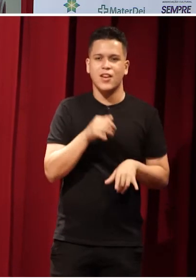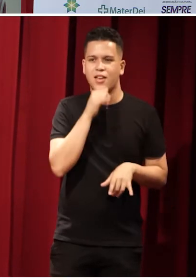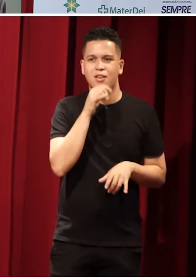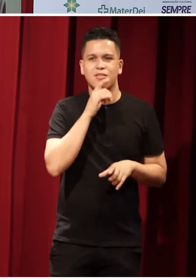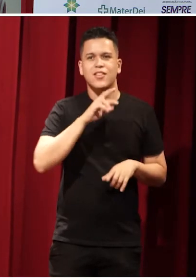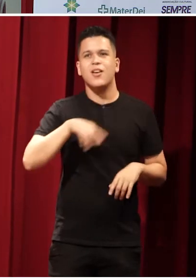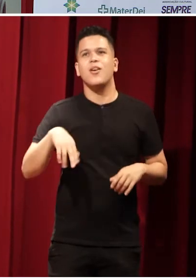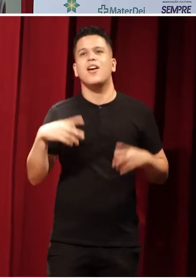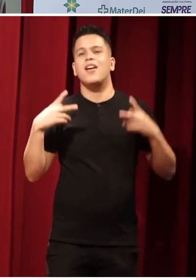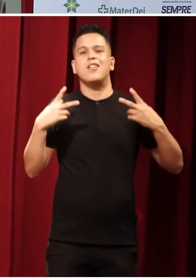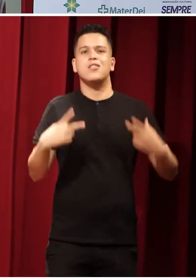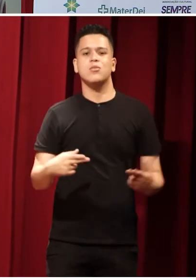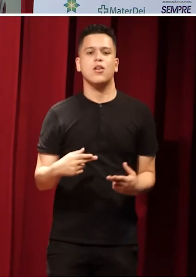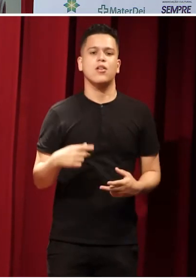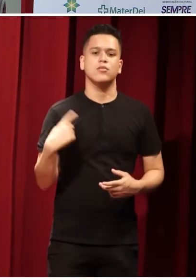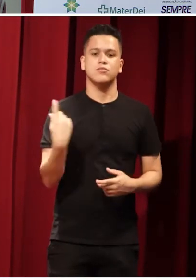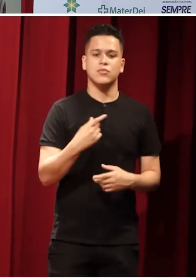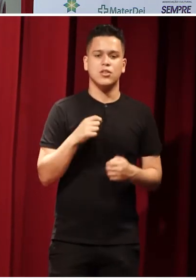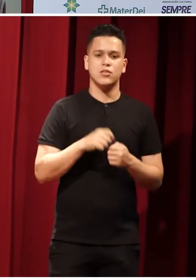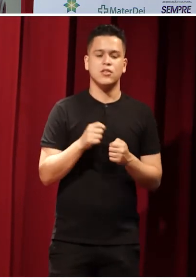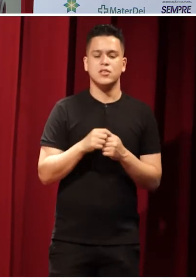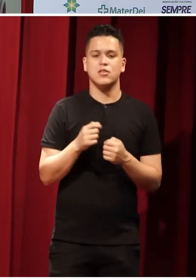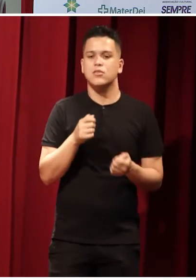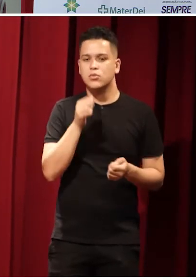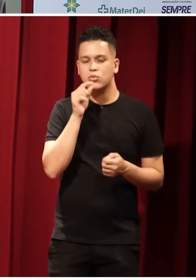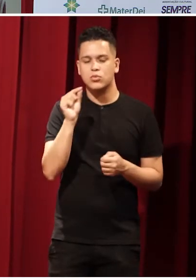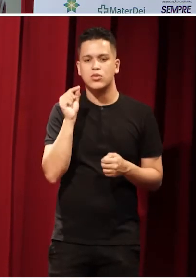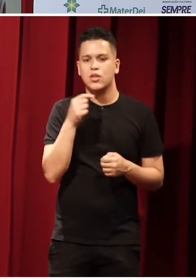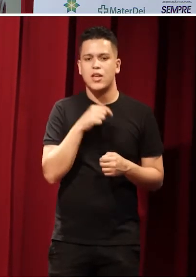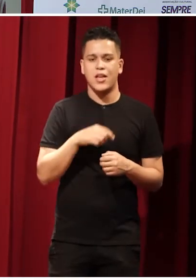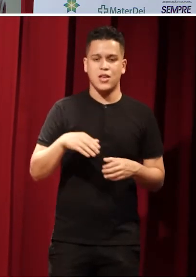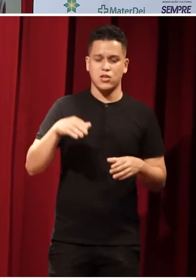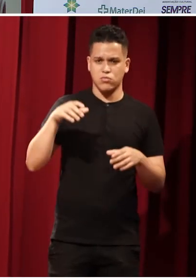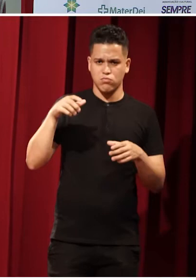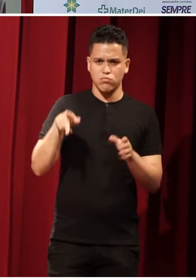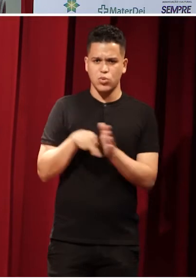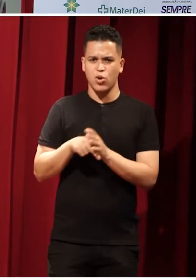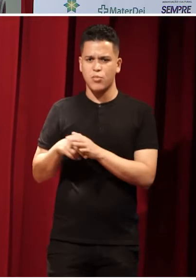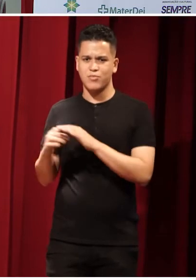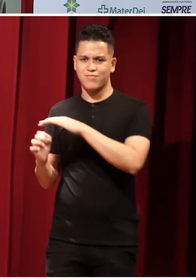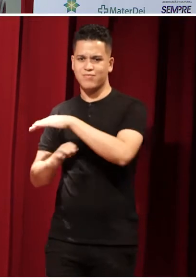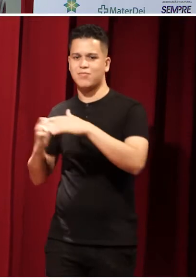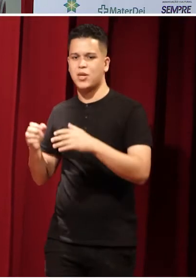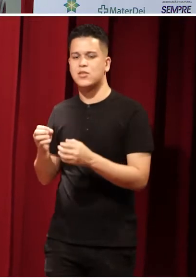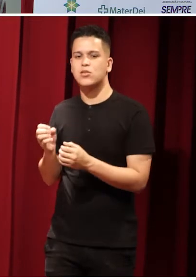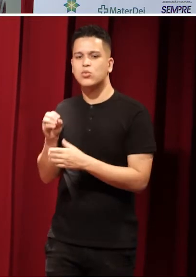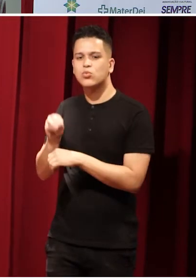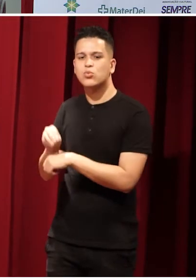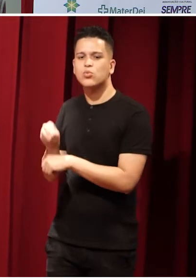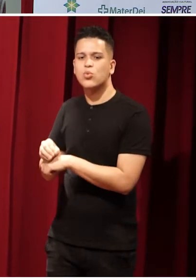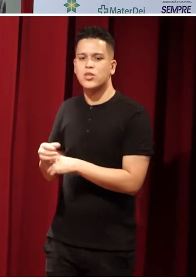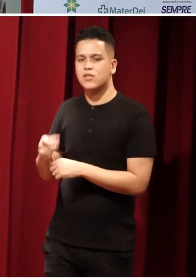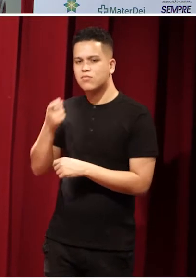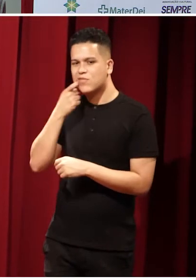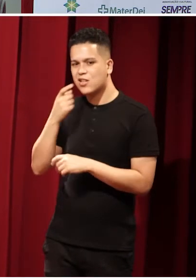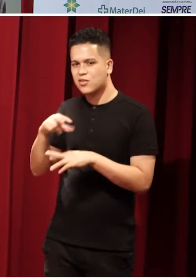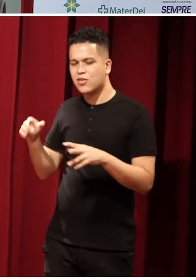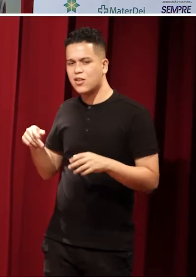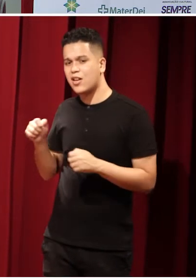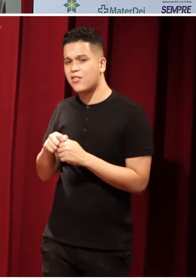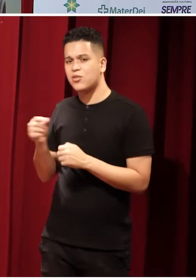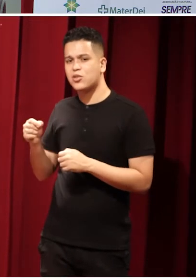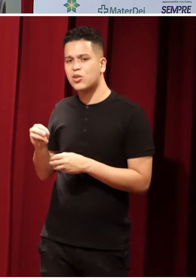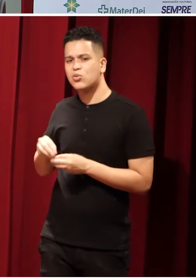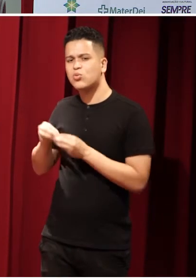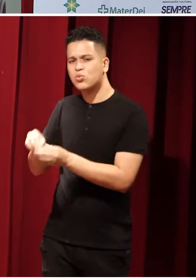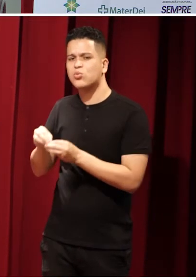tem que alimentar o salmão com outros bichos num rendimento energético, num balanço energético muito